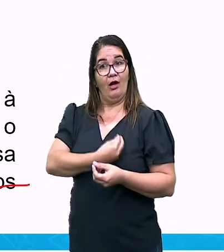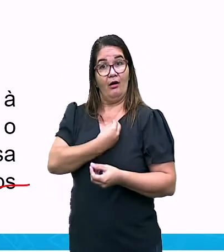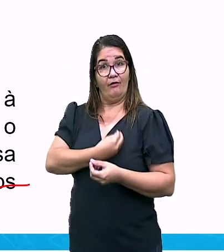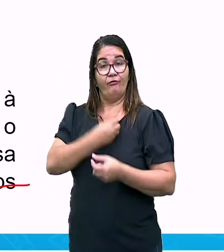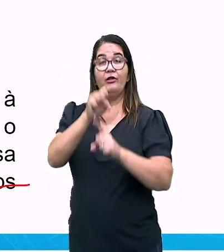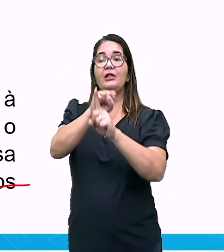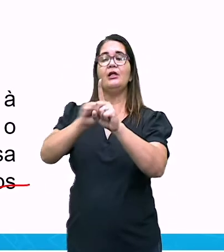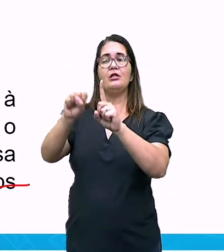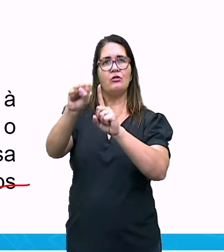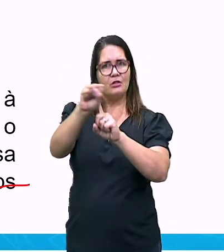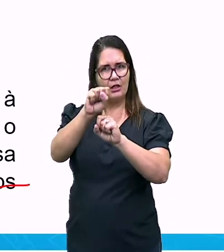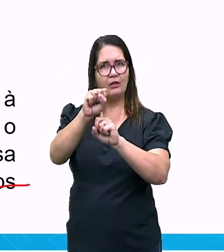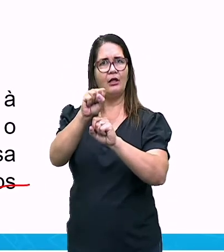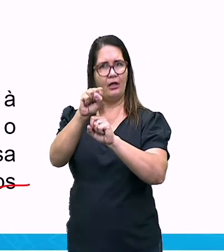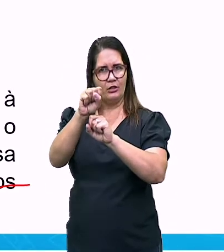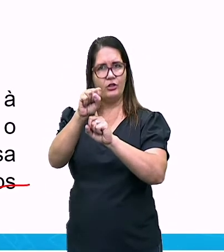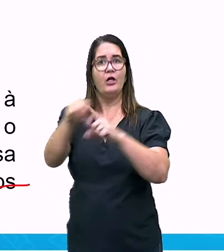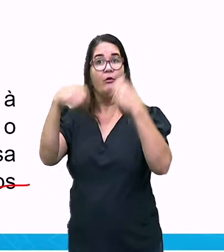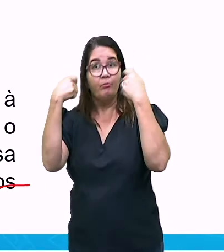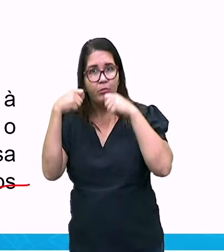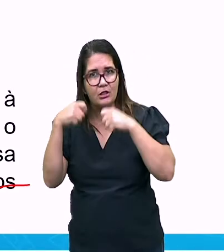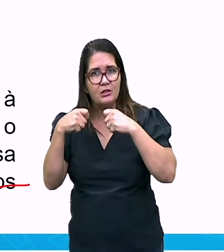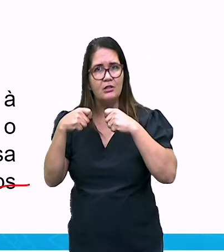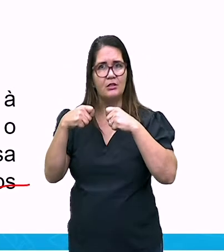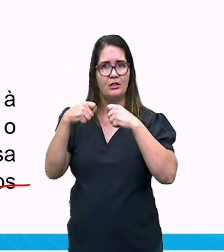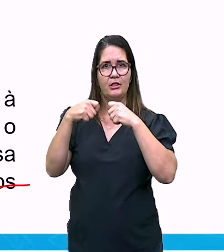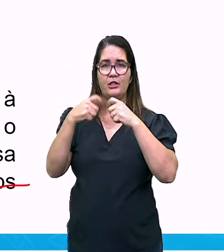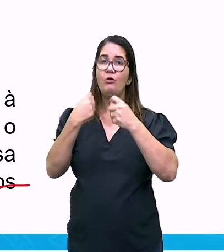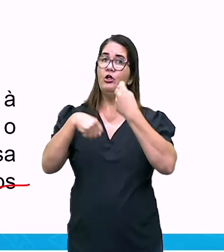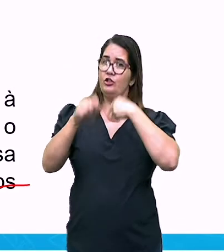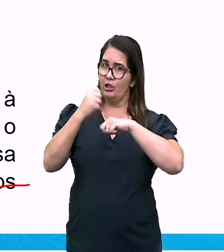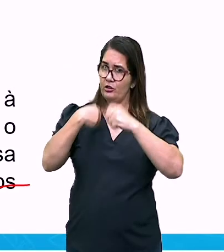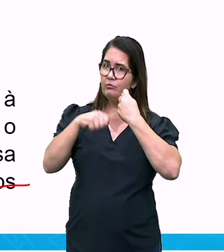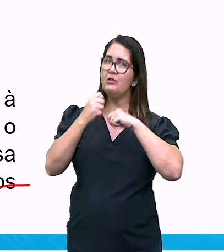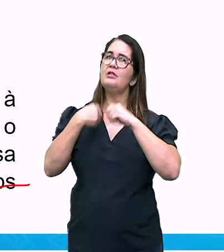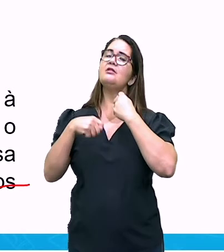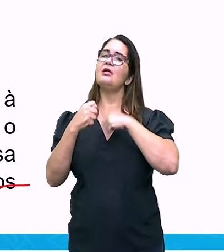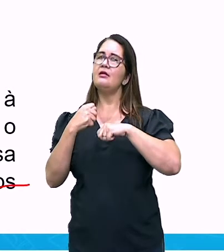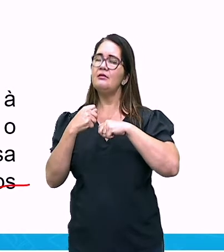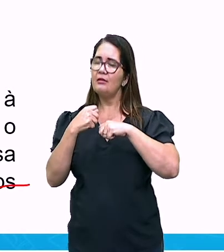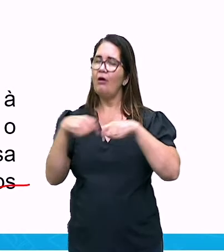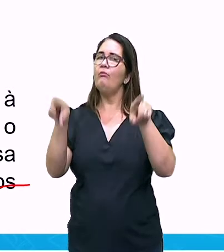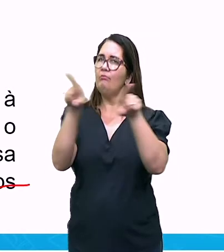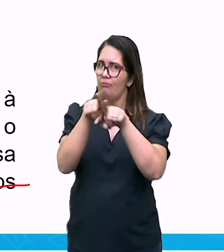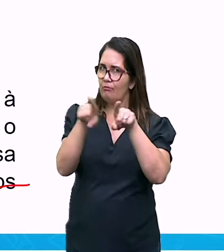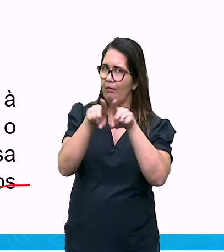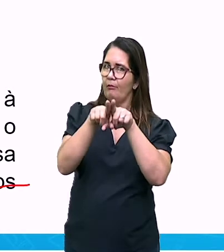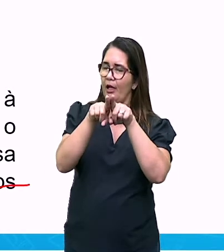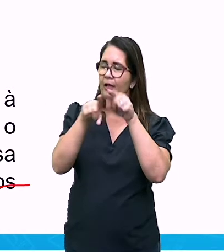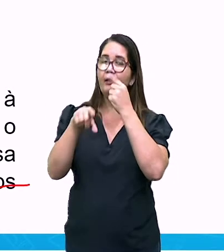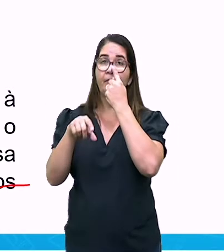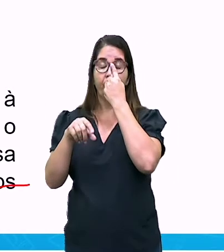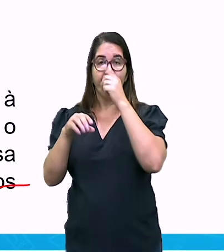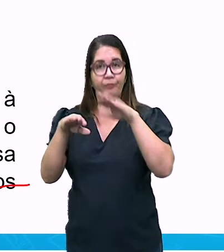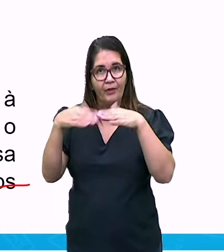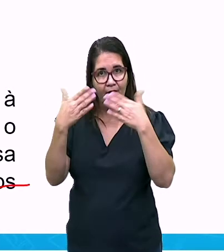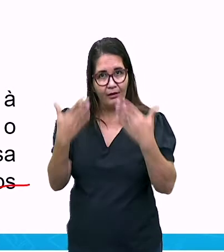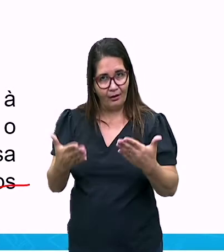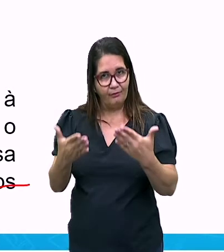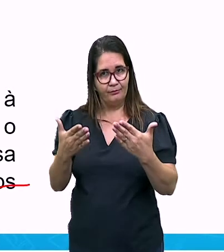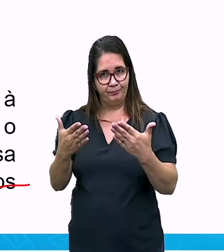não estamos falando somente sobre a administração do poder lá de cima, nós estamos falando